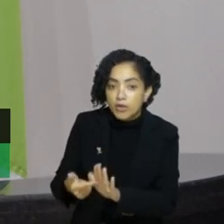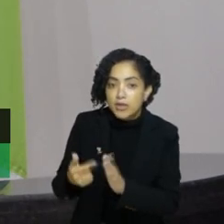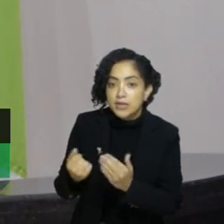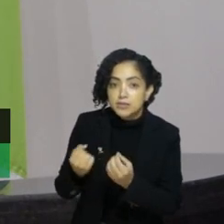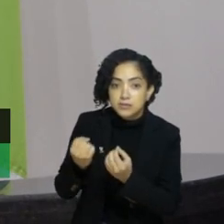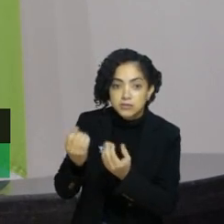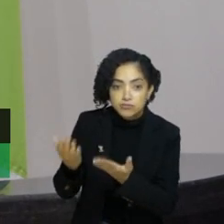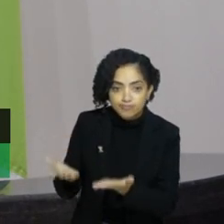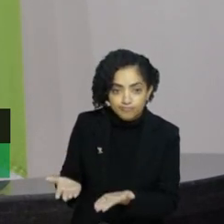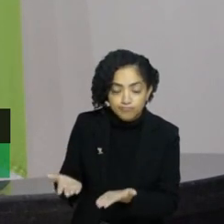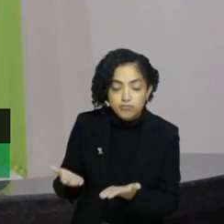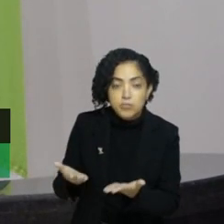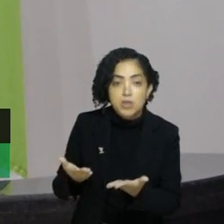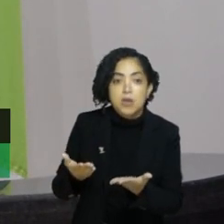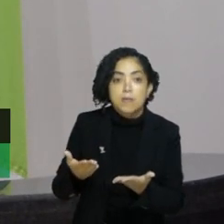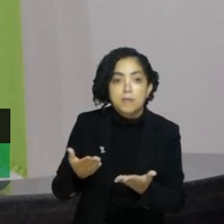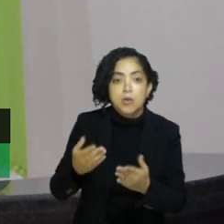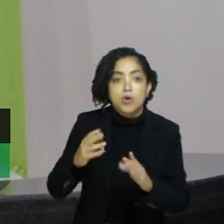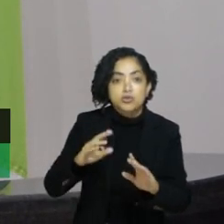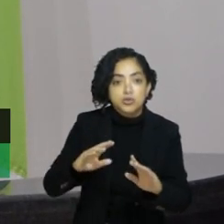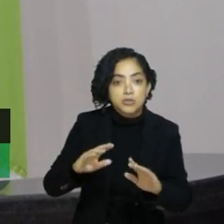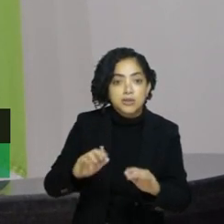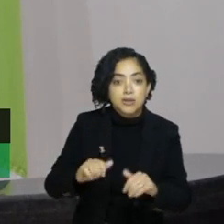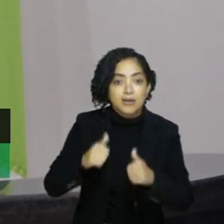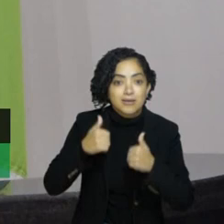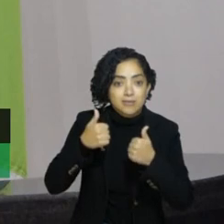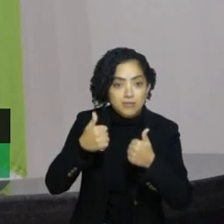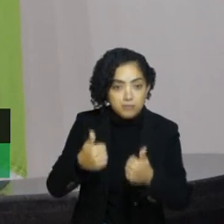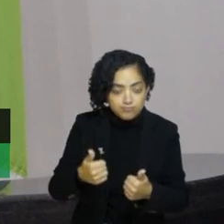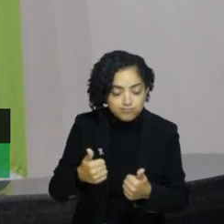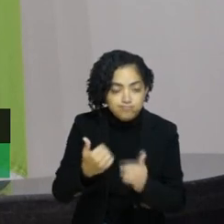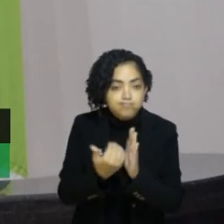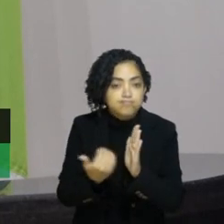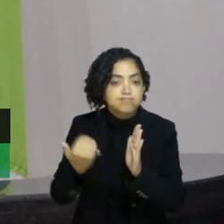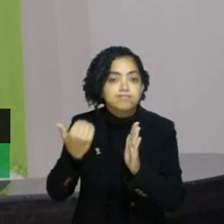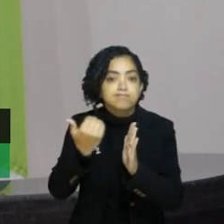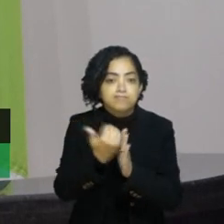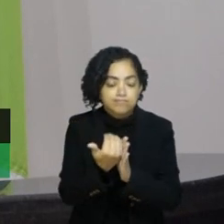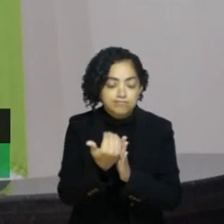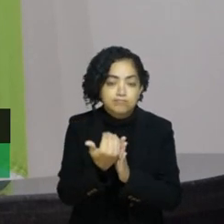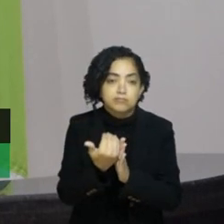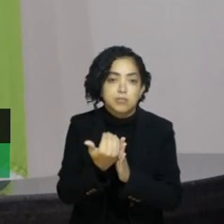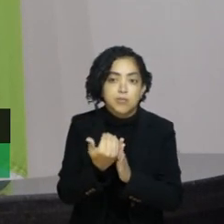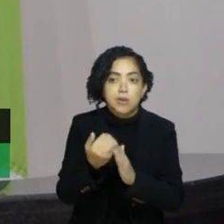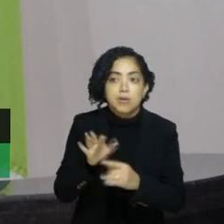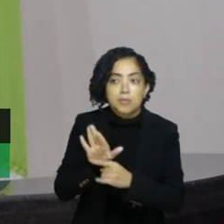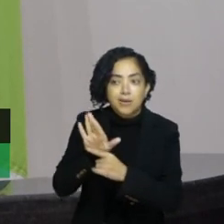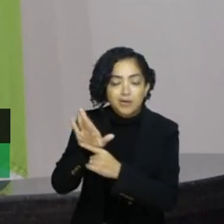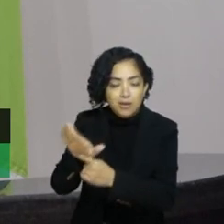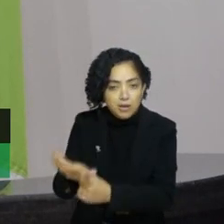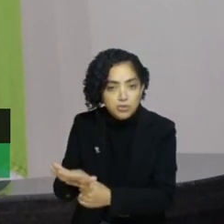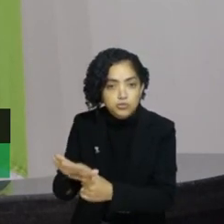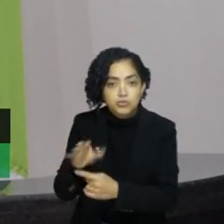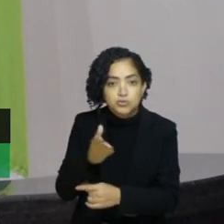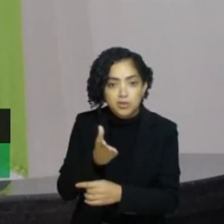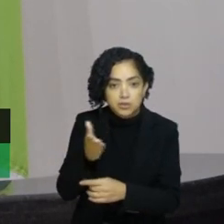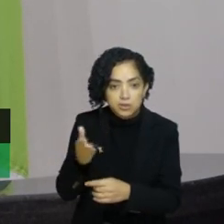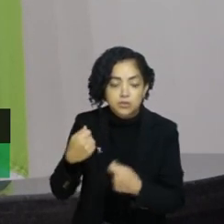poderia multiplicar ainda mais esse apoio e chegar mais rápido naqueles irmãos que realmente precisam de